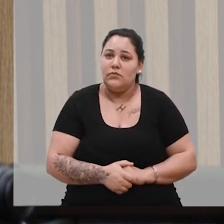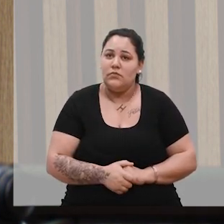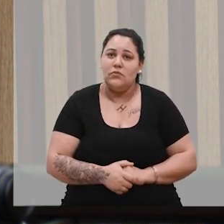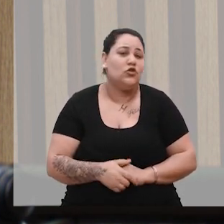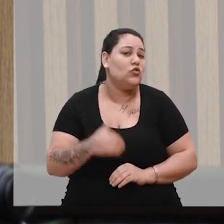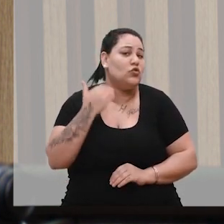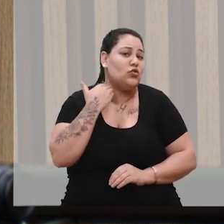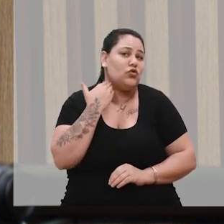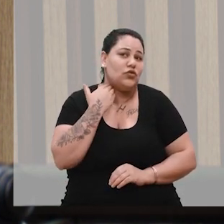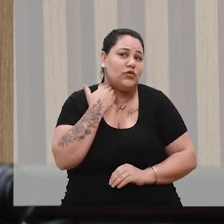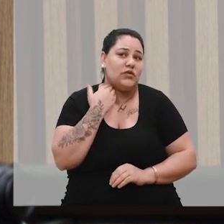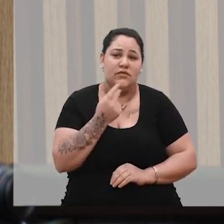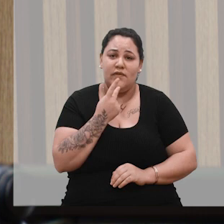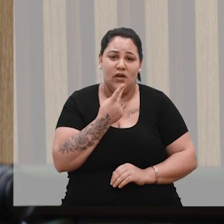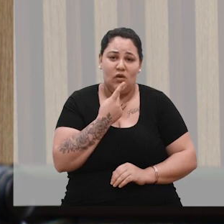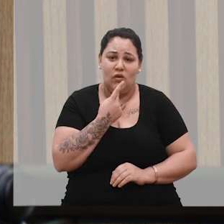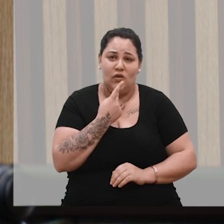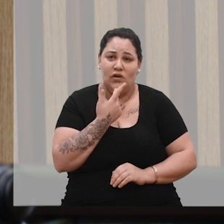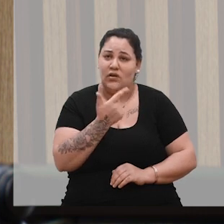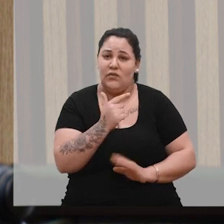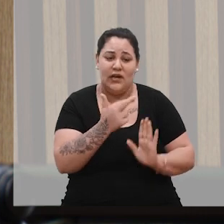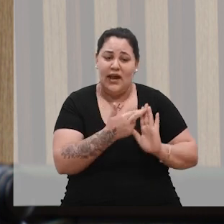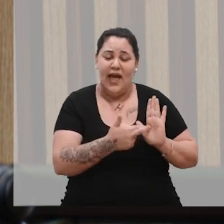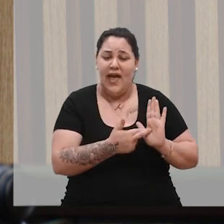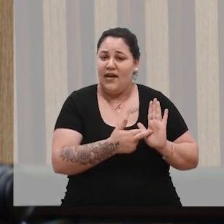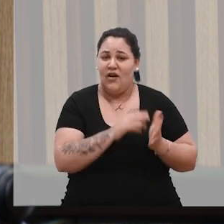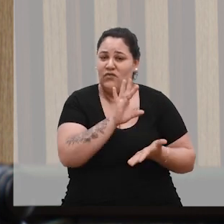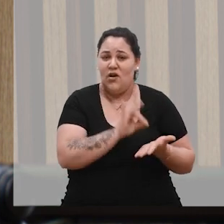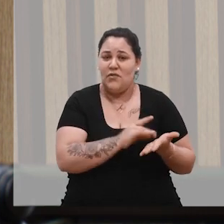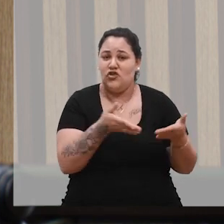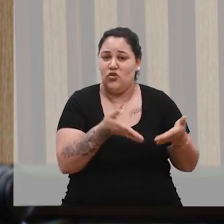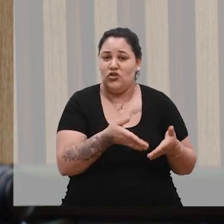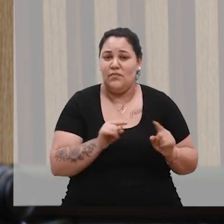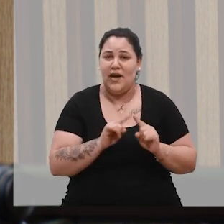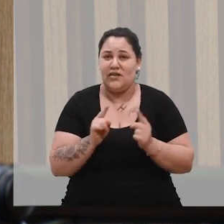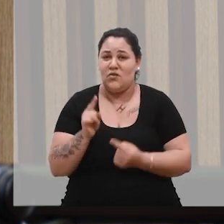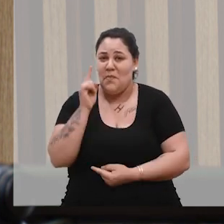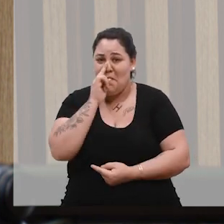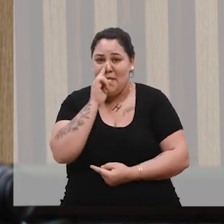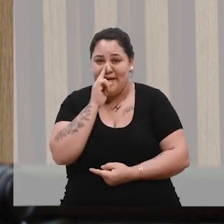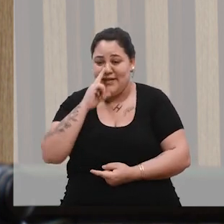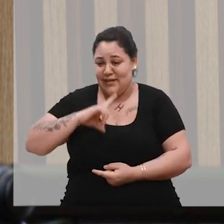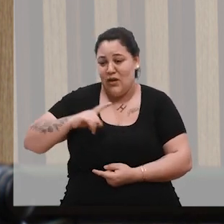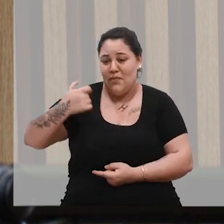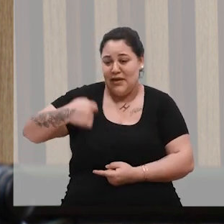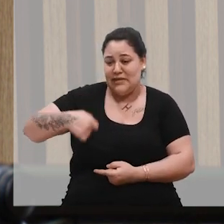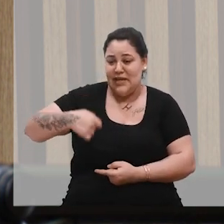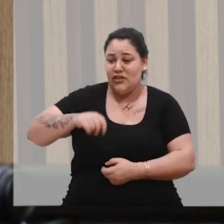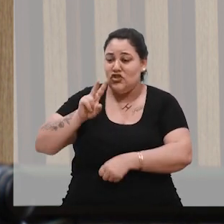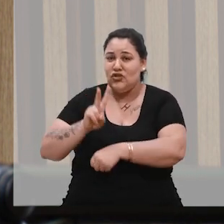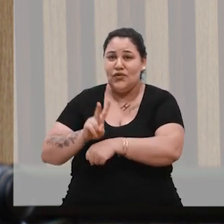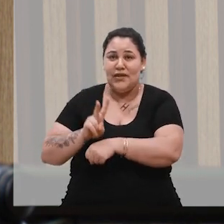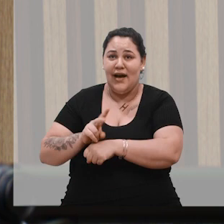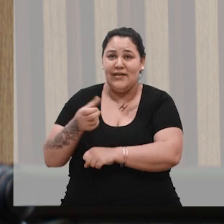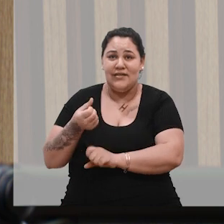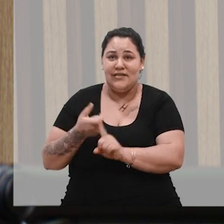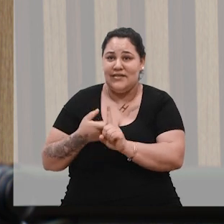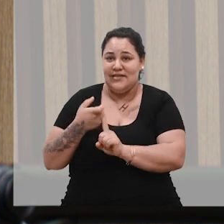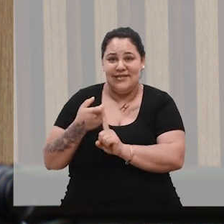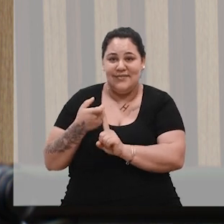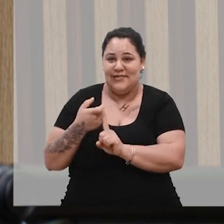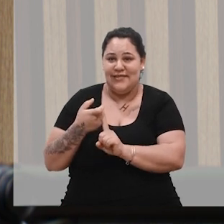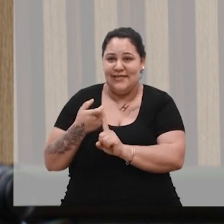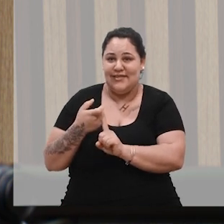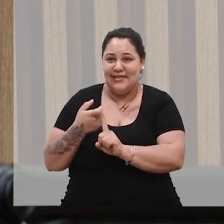ele literalmente disse, eu sei que não tem nada na nossa norma trabalhista atual, mas uma mãe que tem uma necessidade de cuidar de uma criança de 6 meses é um